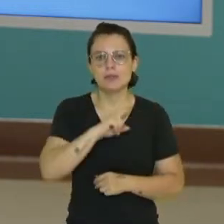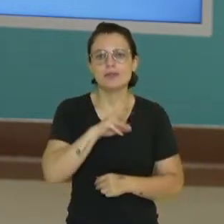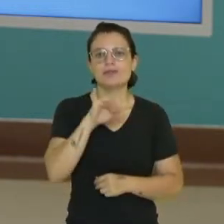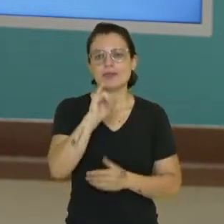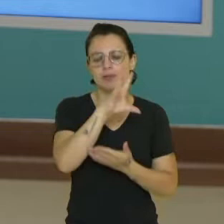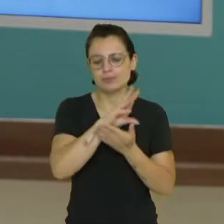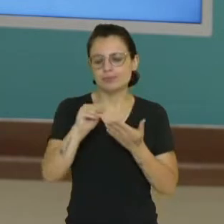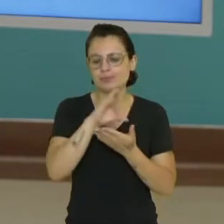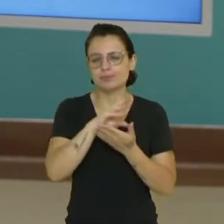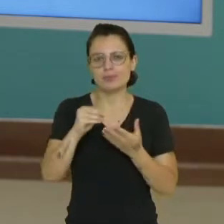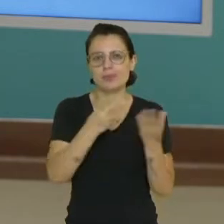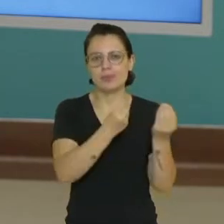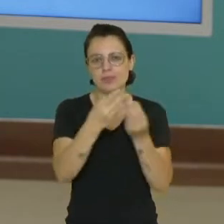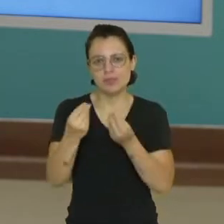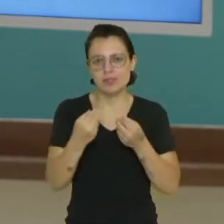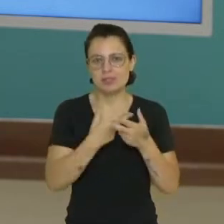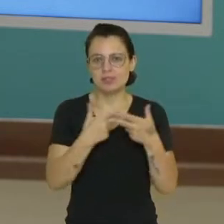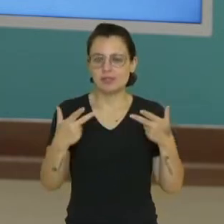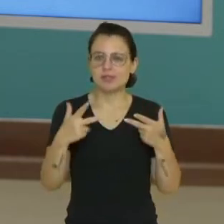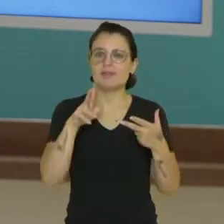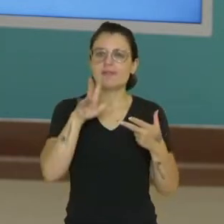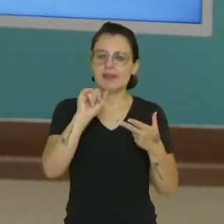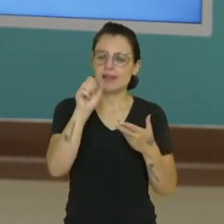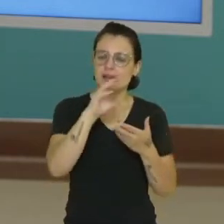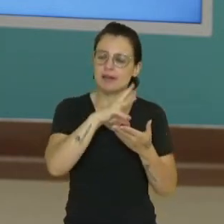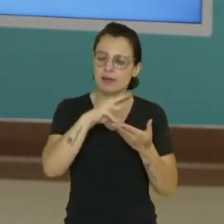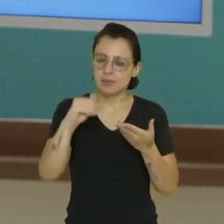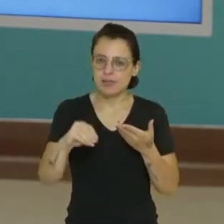muita coisa. Atividade,